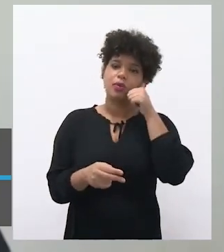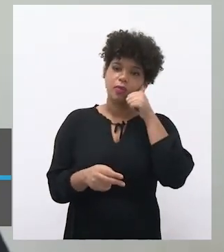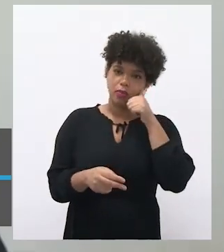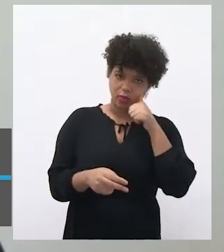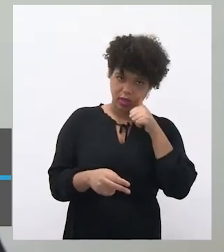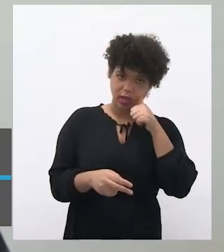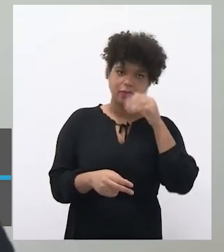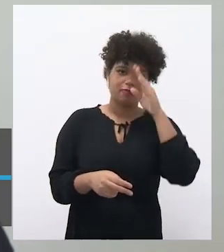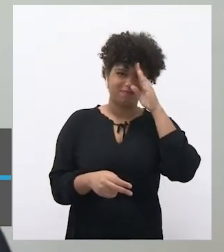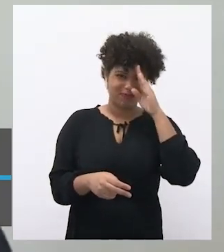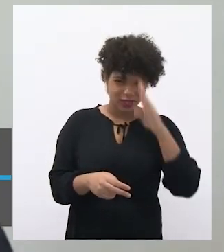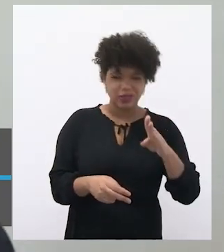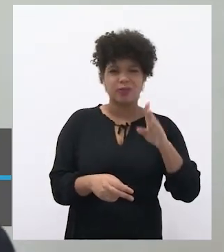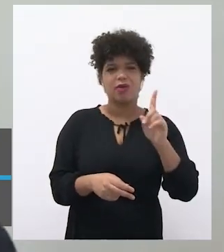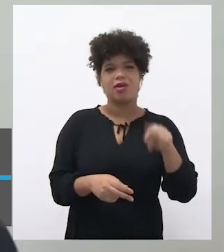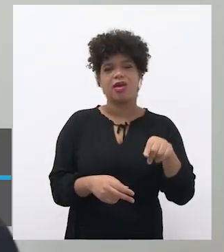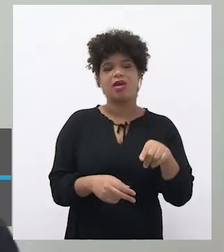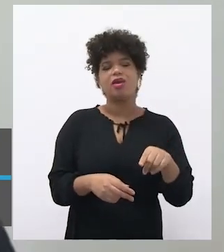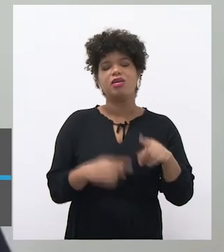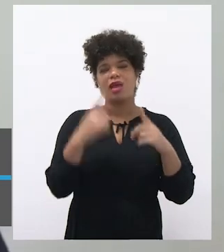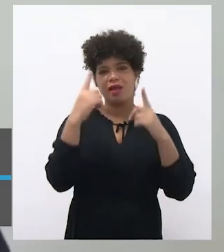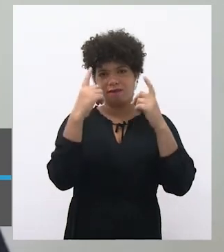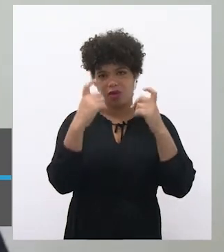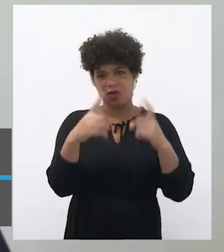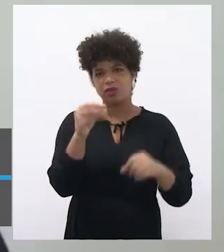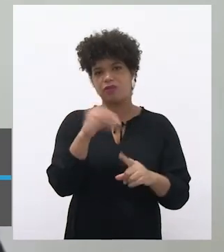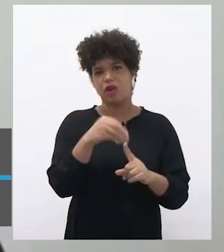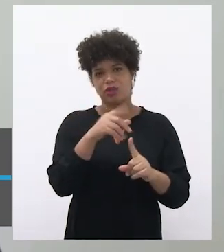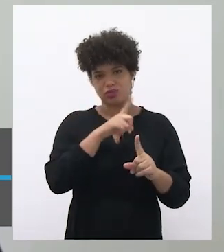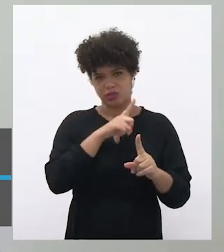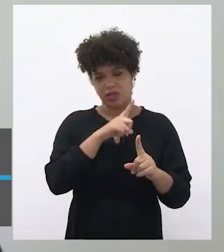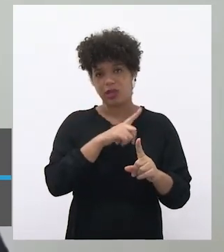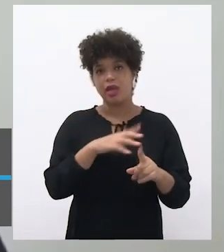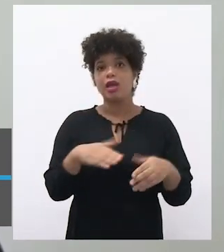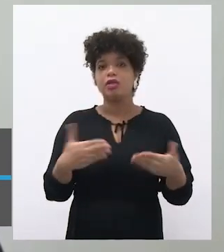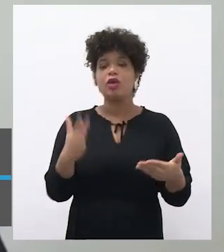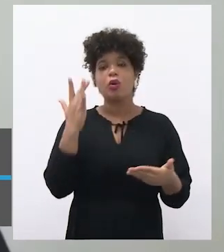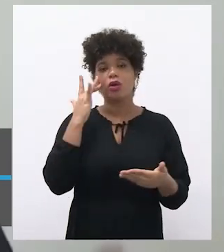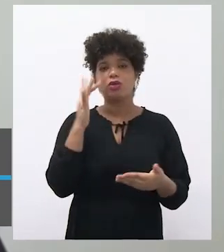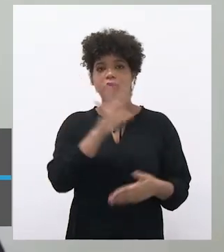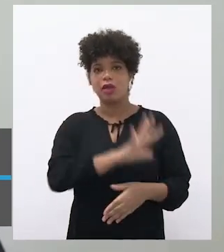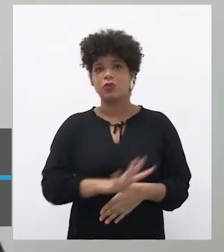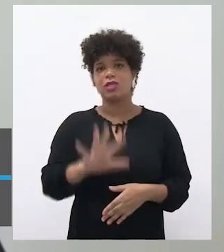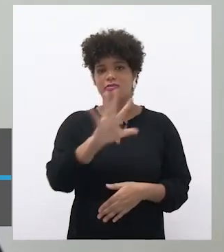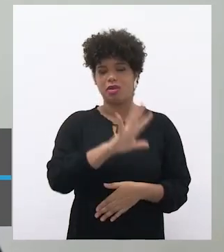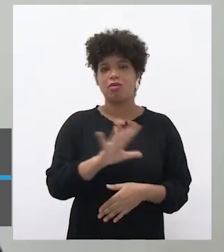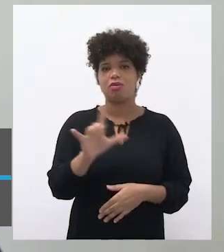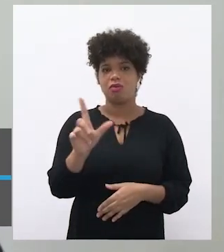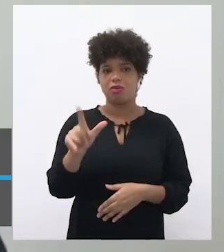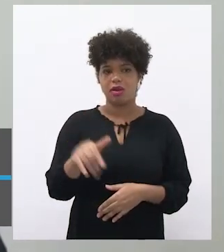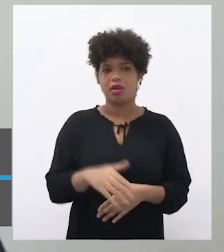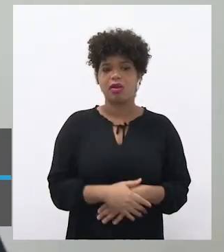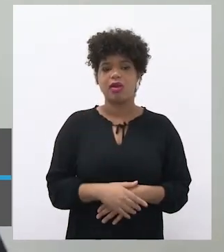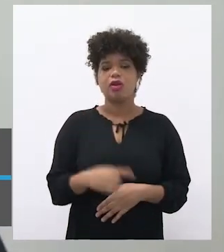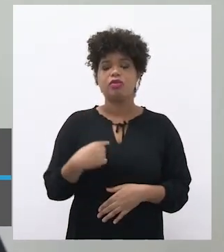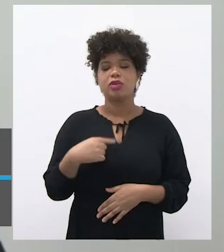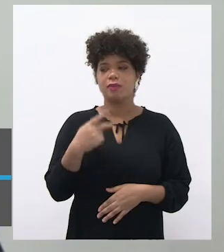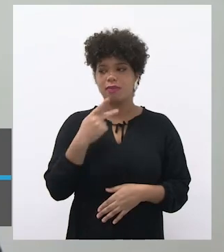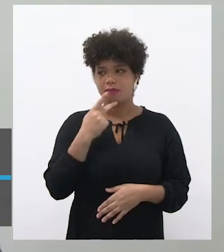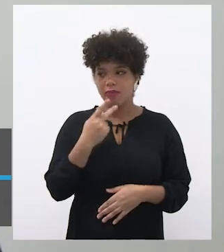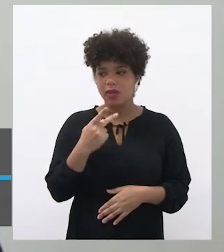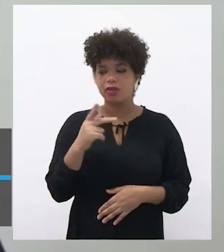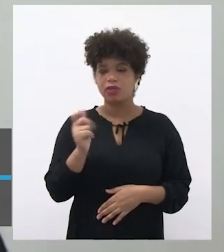ele não é um conflito privado, né? Ele é um conflito público na medida em que o Estado tem um interesse em proteger tanto